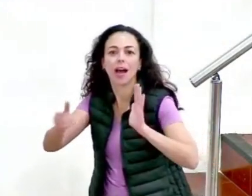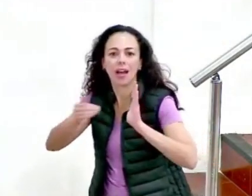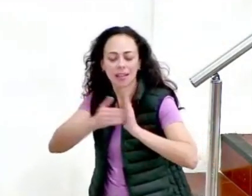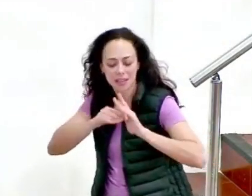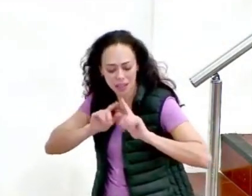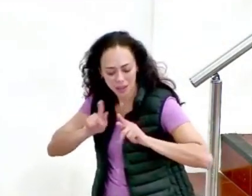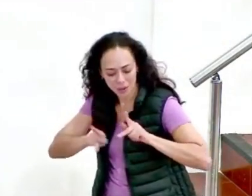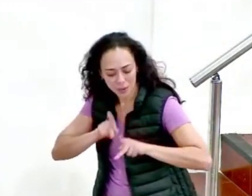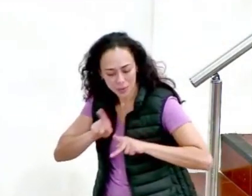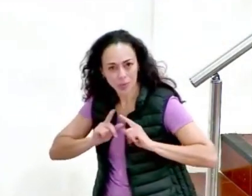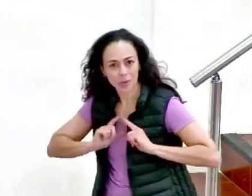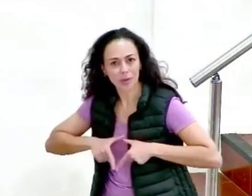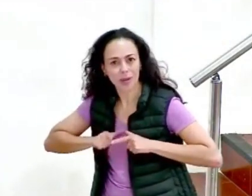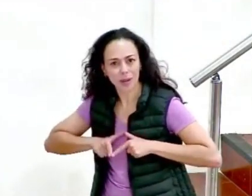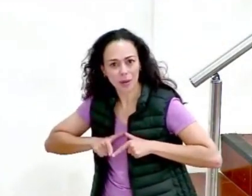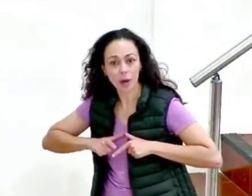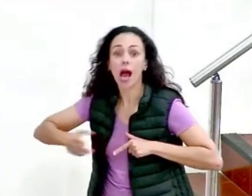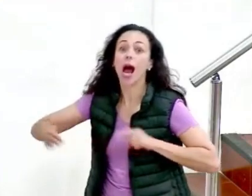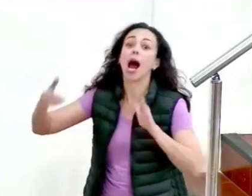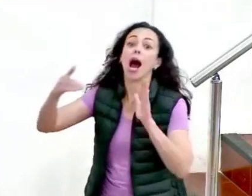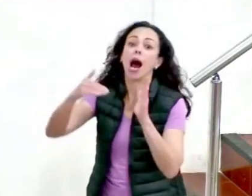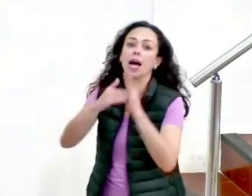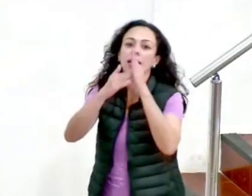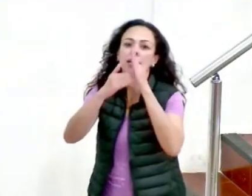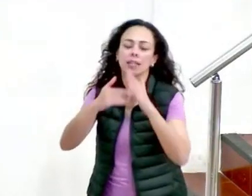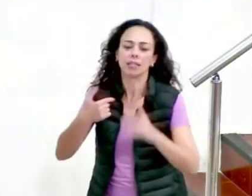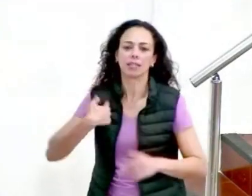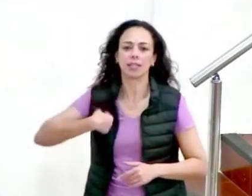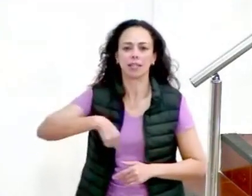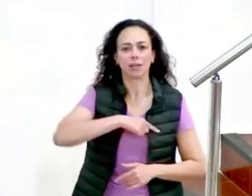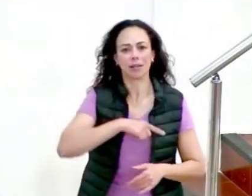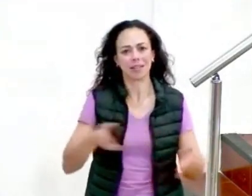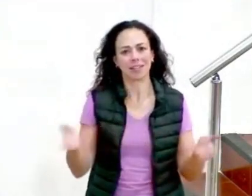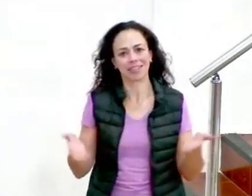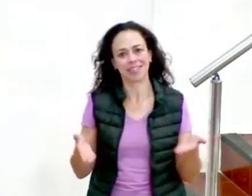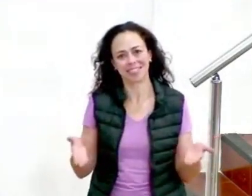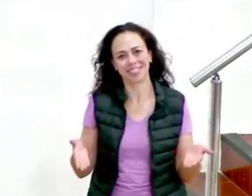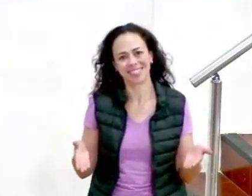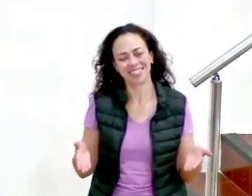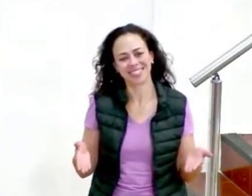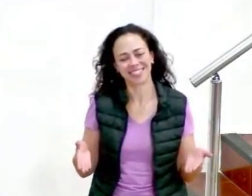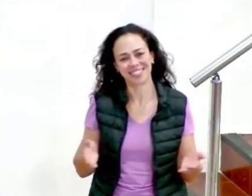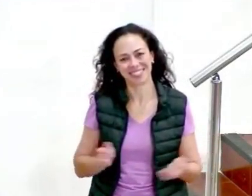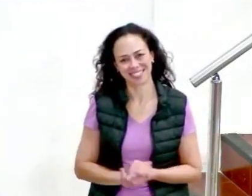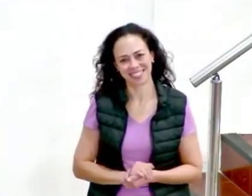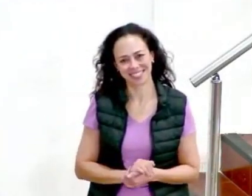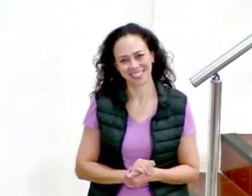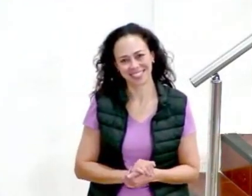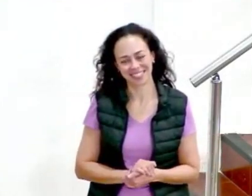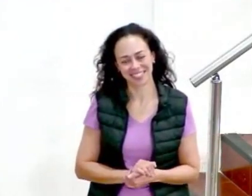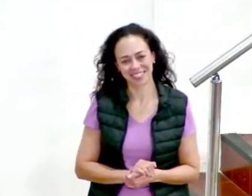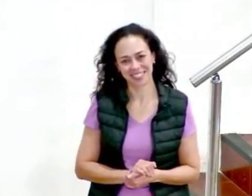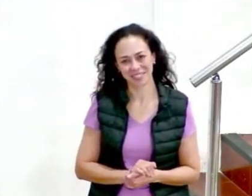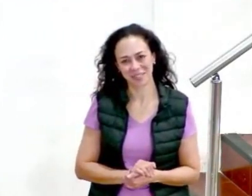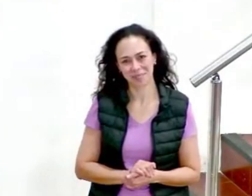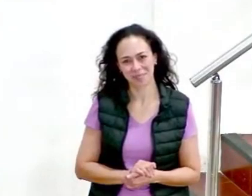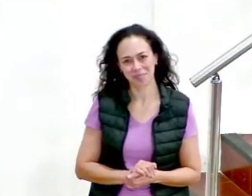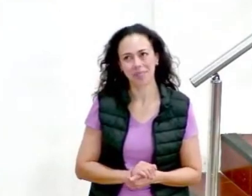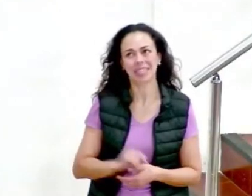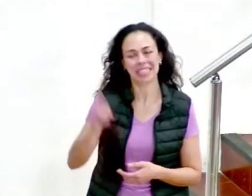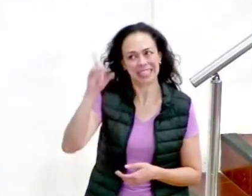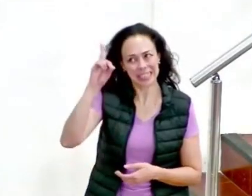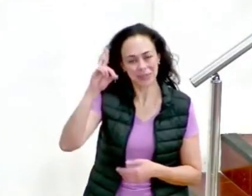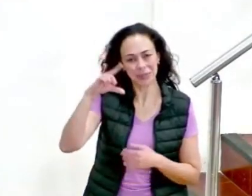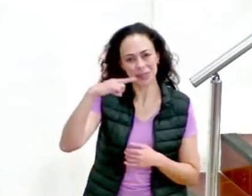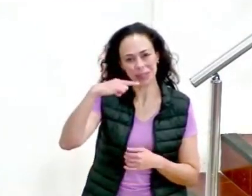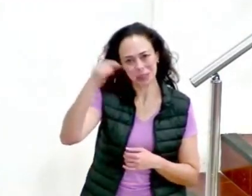É daqui que fazemos parte da família de Deus. Isso tem a ver com uma escolha do próprio